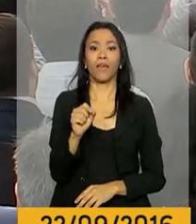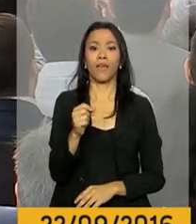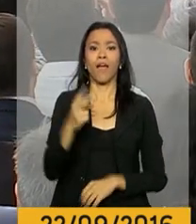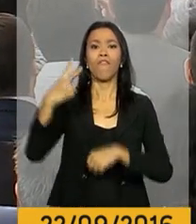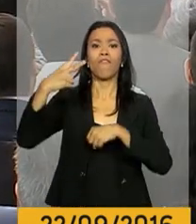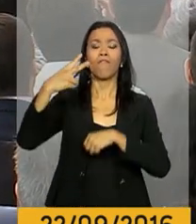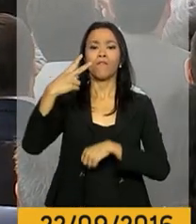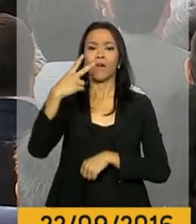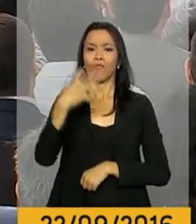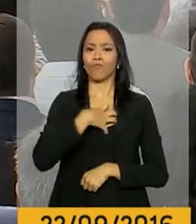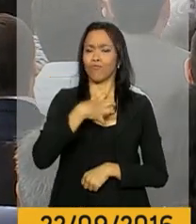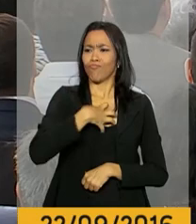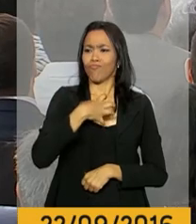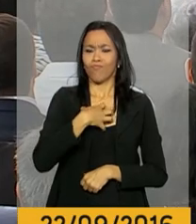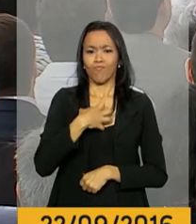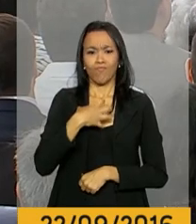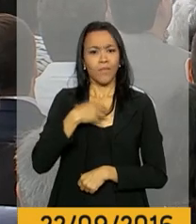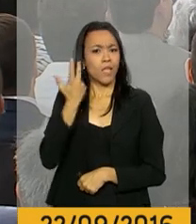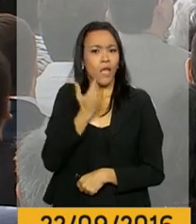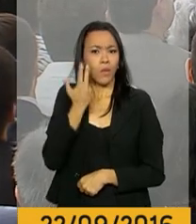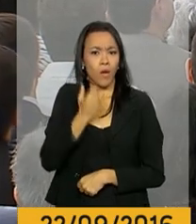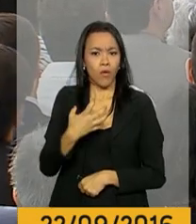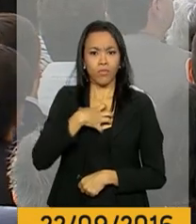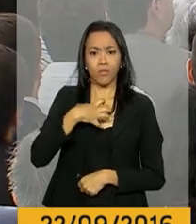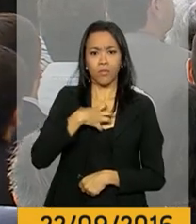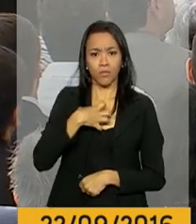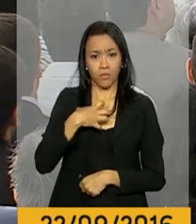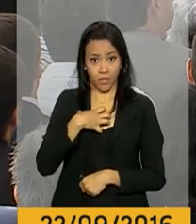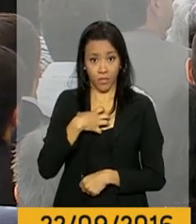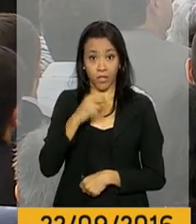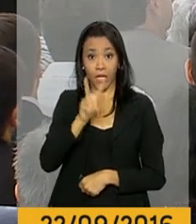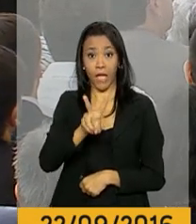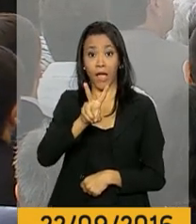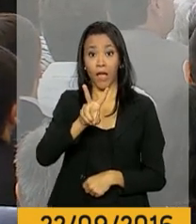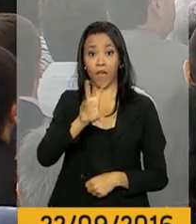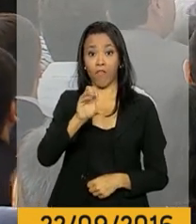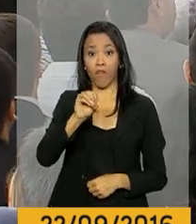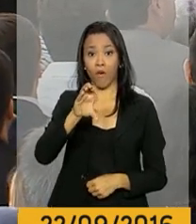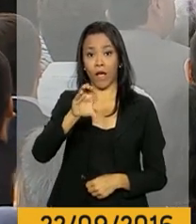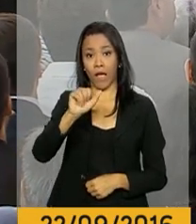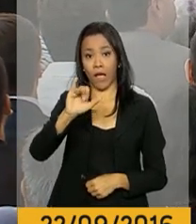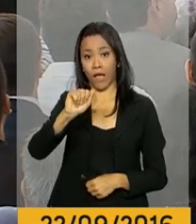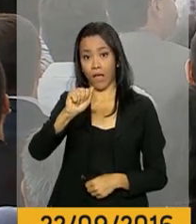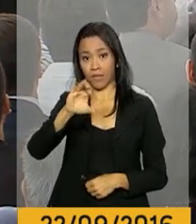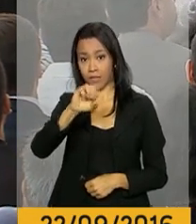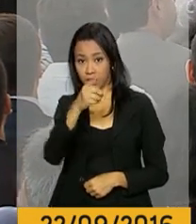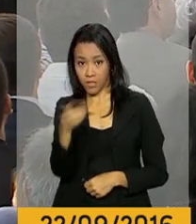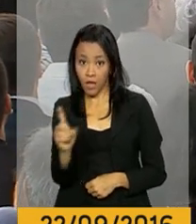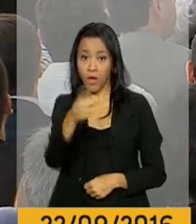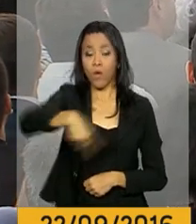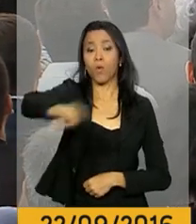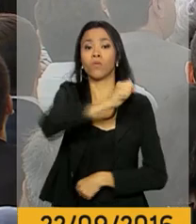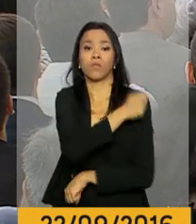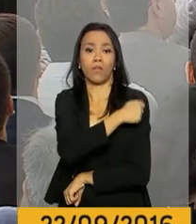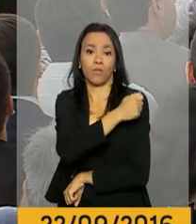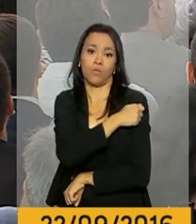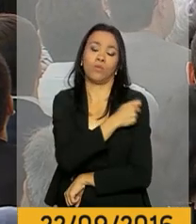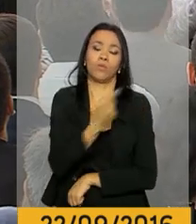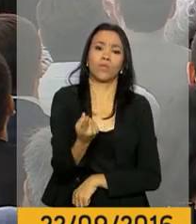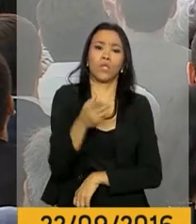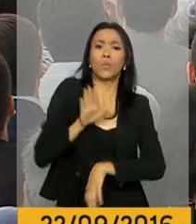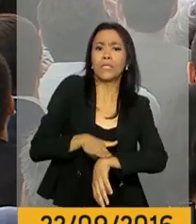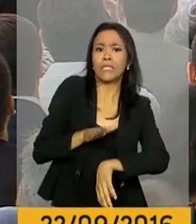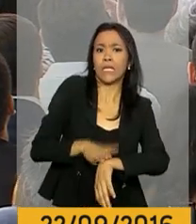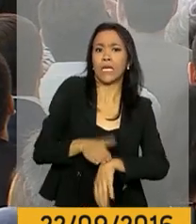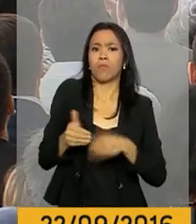vocação natural não é senhor secretário a vocação natural daqueles estudantes e dando-lhes até um tempo